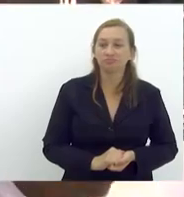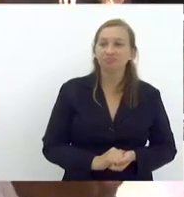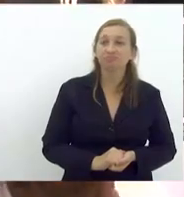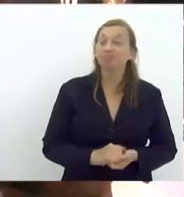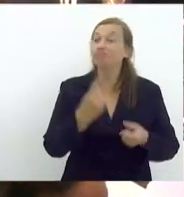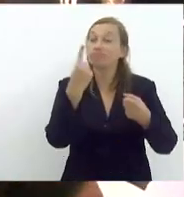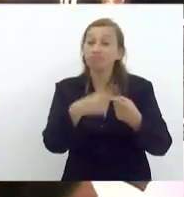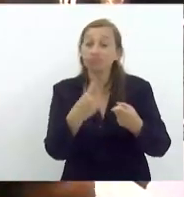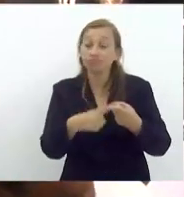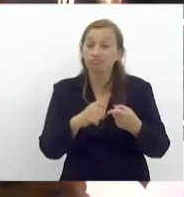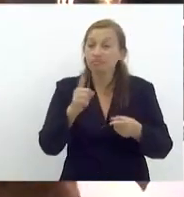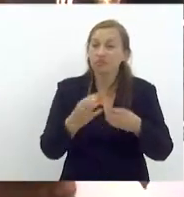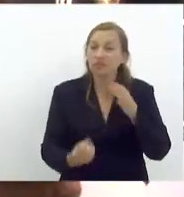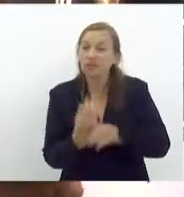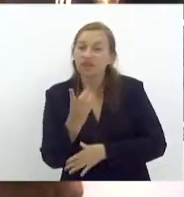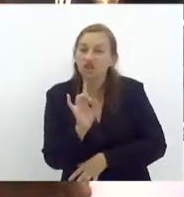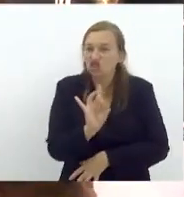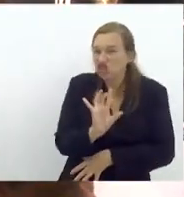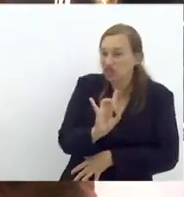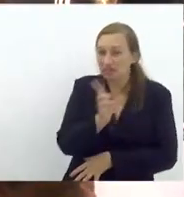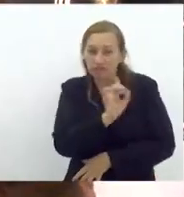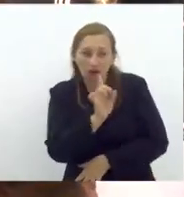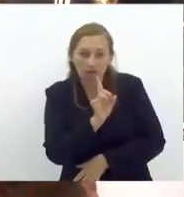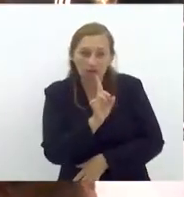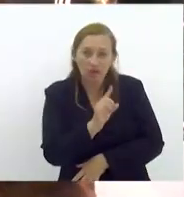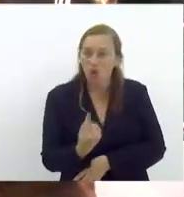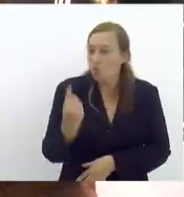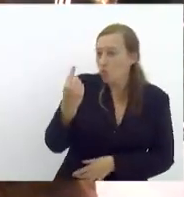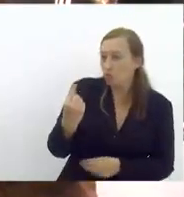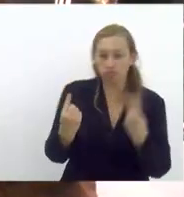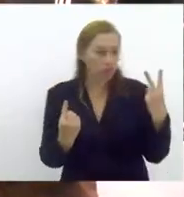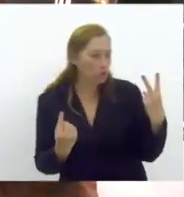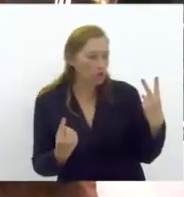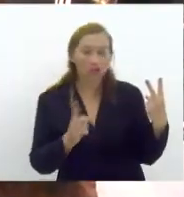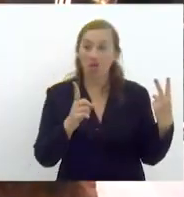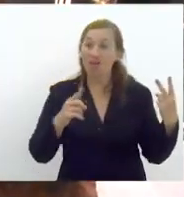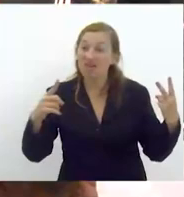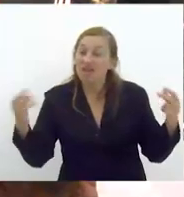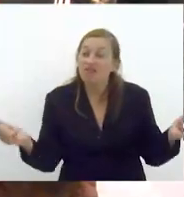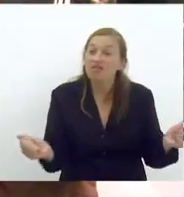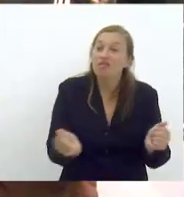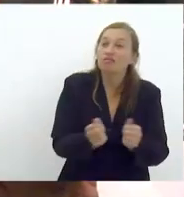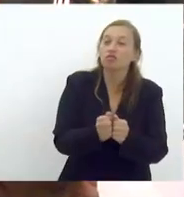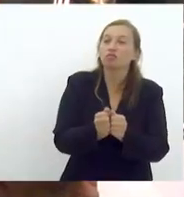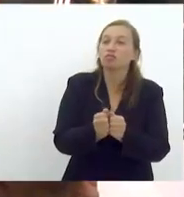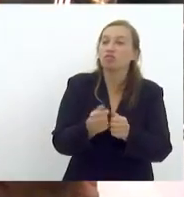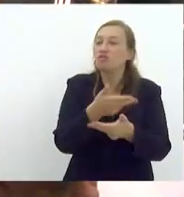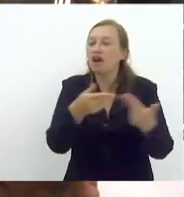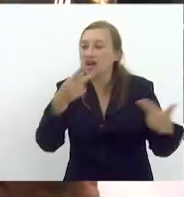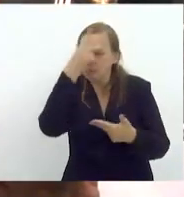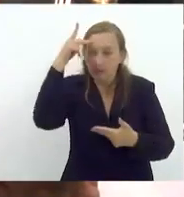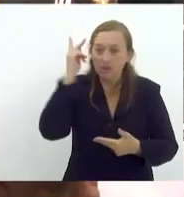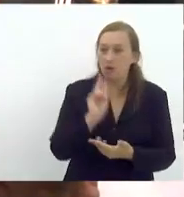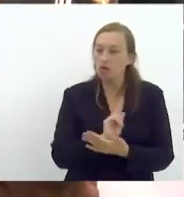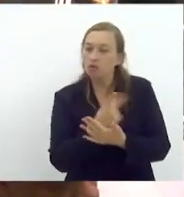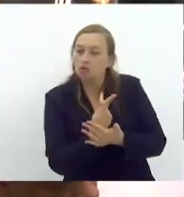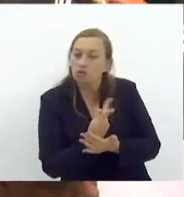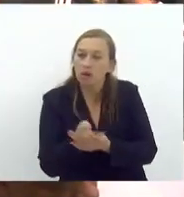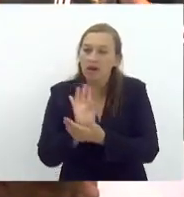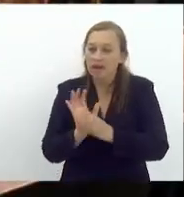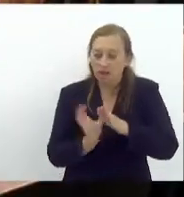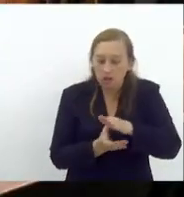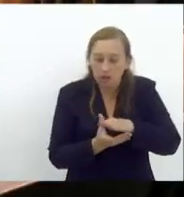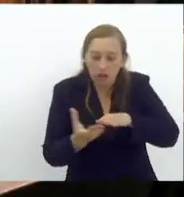porque isso não se constrói sozinho não é de um nem de dois é de muita gente muitos braços no break colocamos o tênis